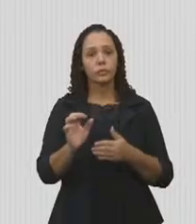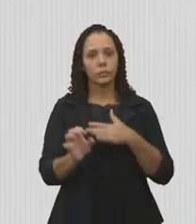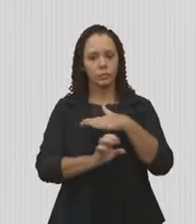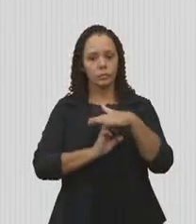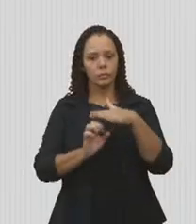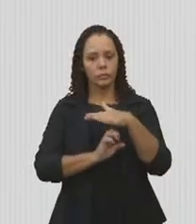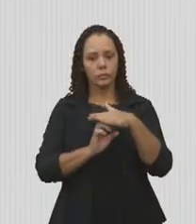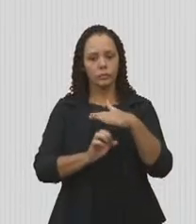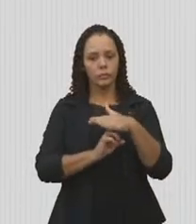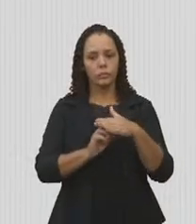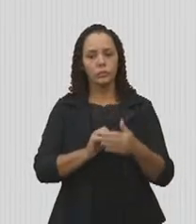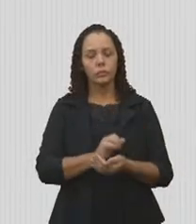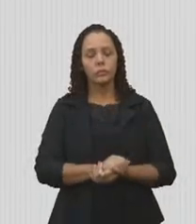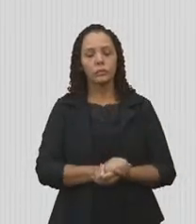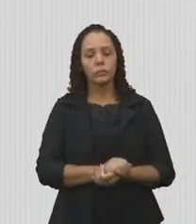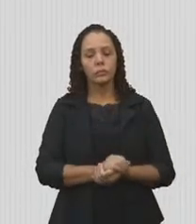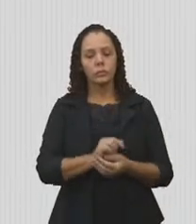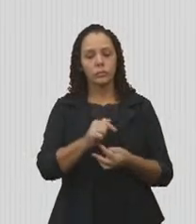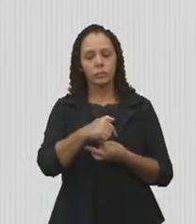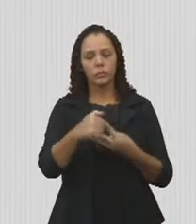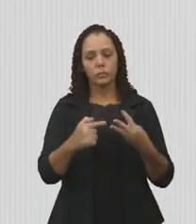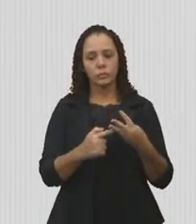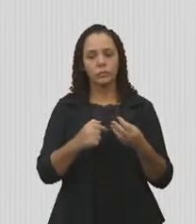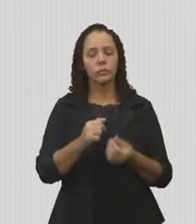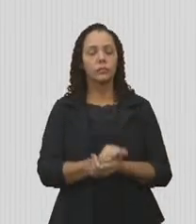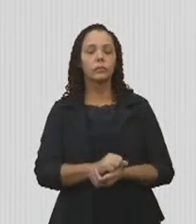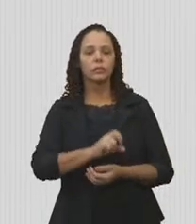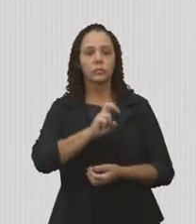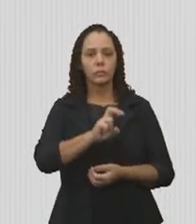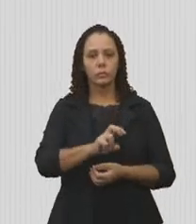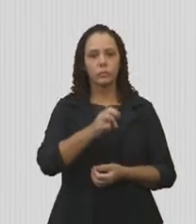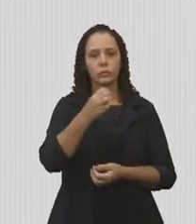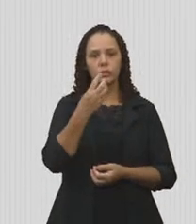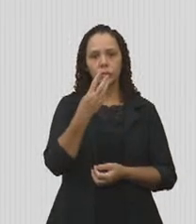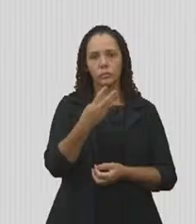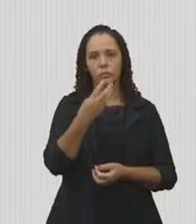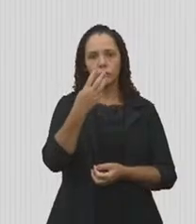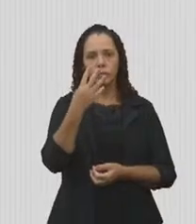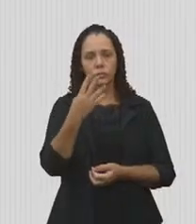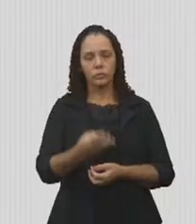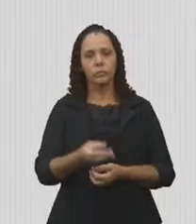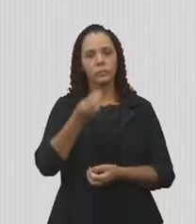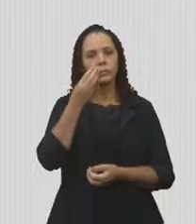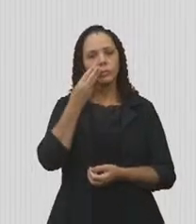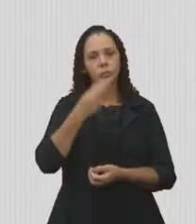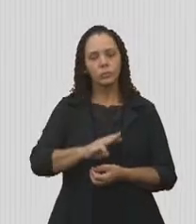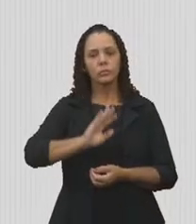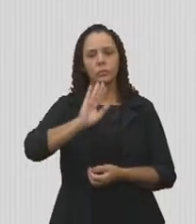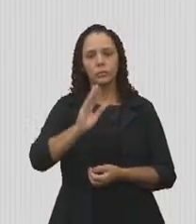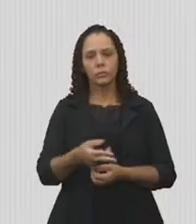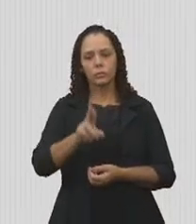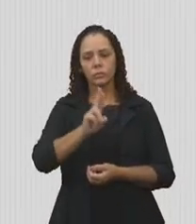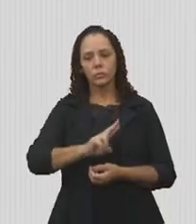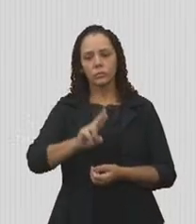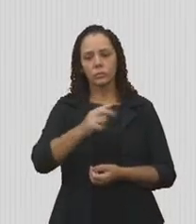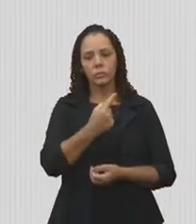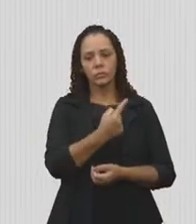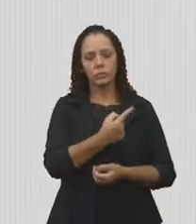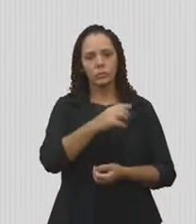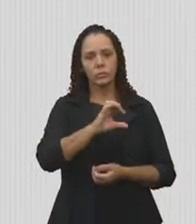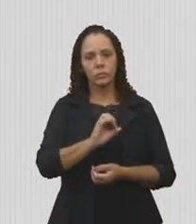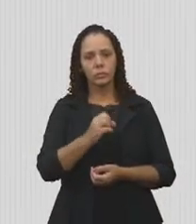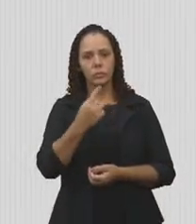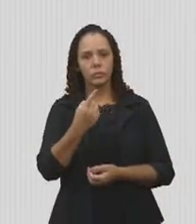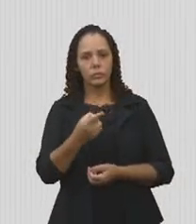própria, SAI, SRJ e PMJ, dos 534 milhões previstos, gastaram 101 milhões. E